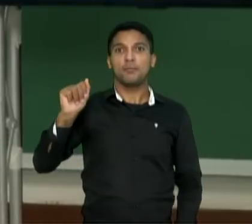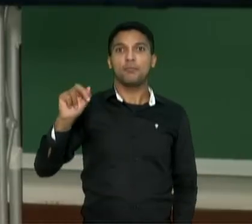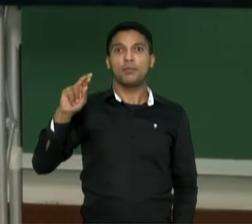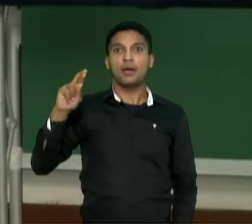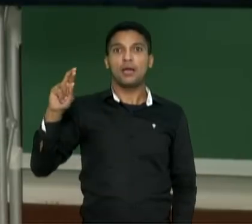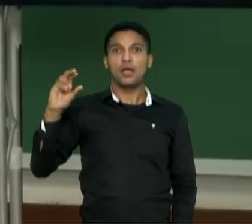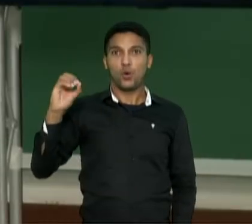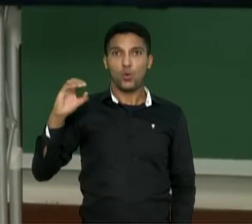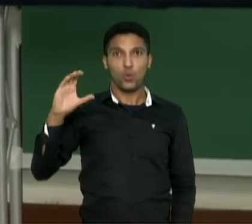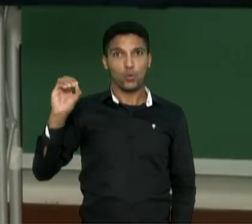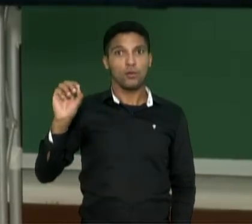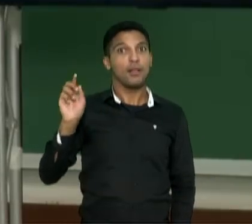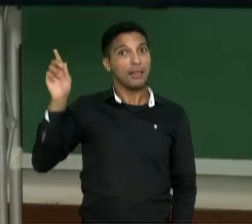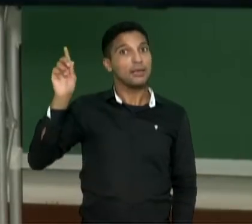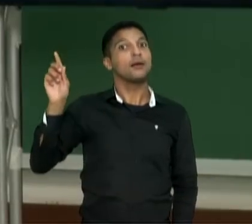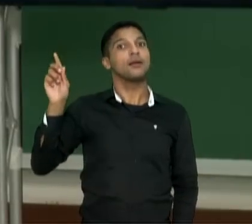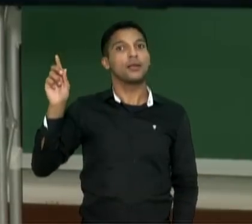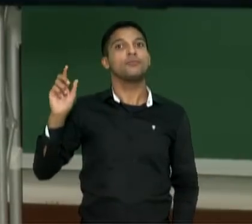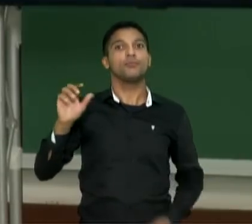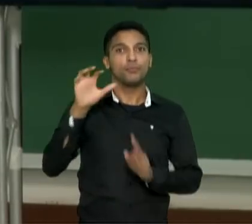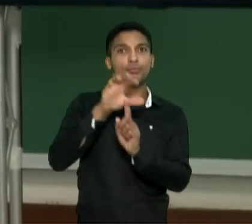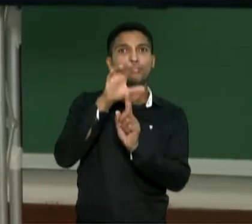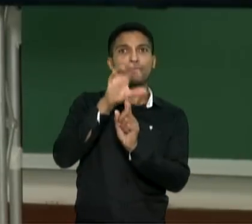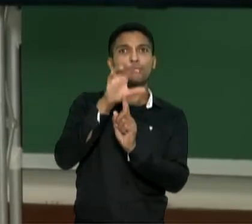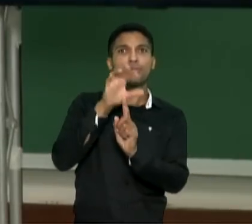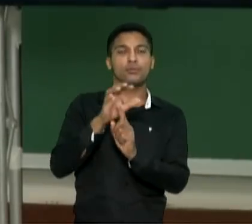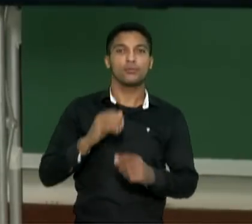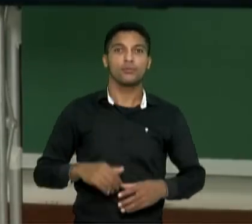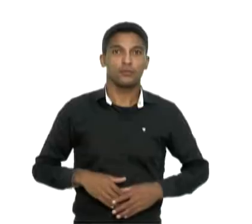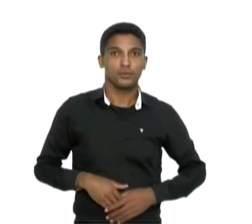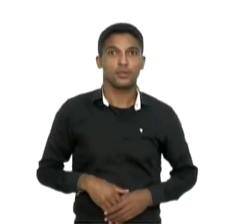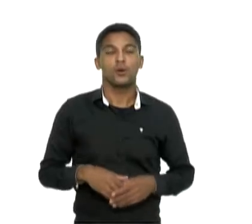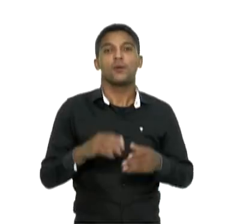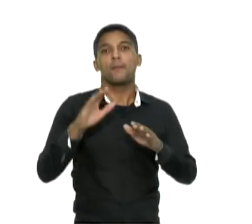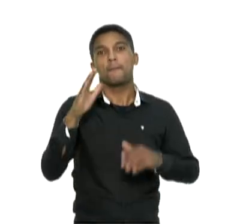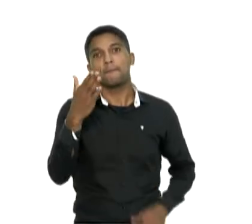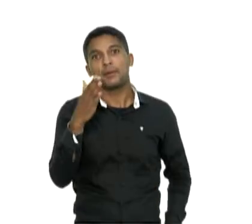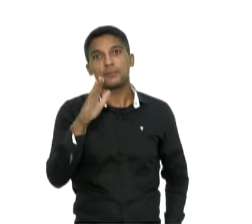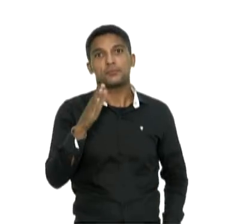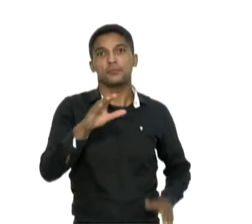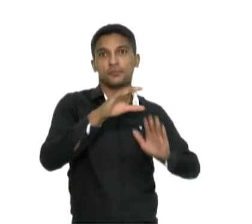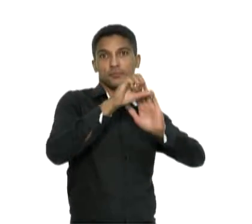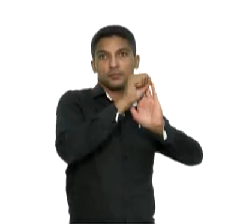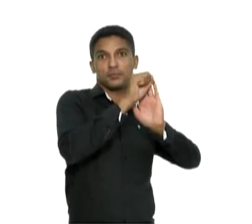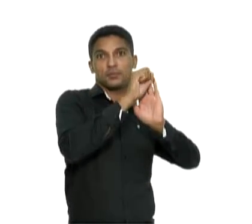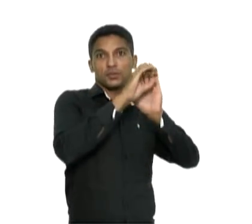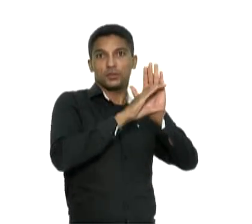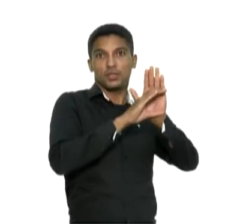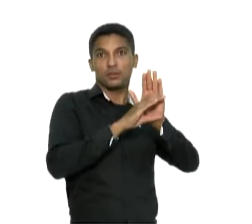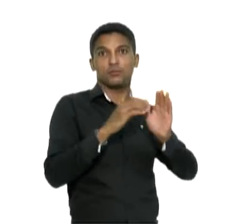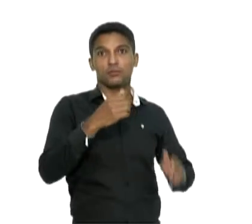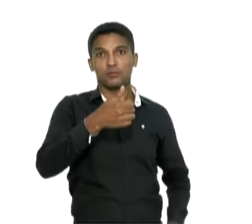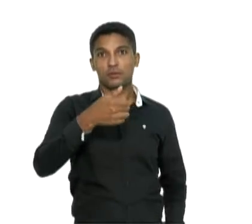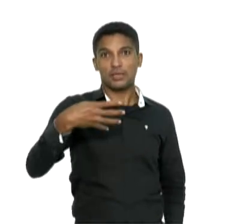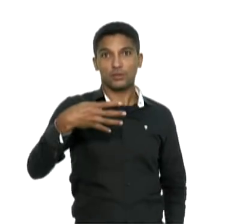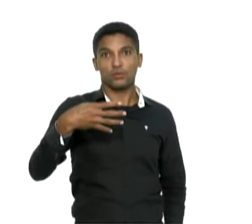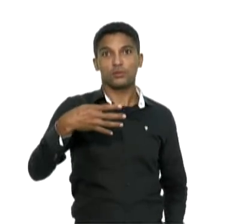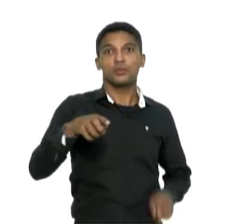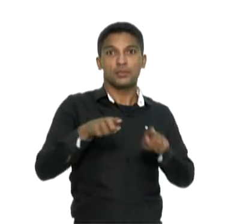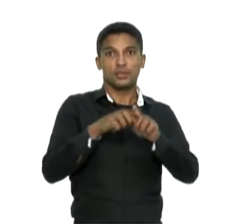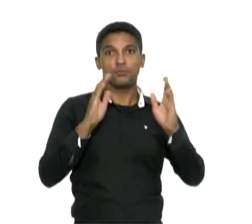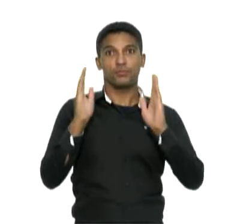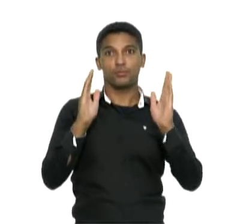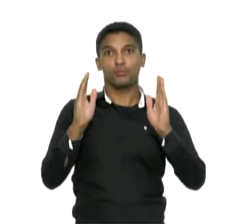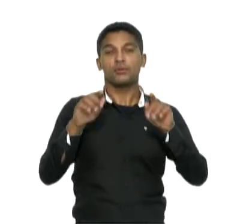está estudando a Europa. Então, mais ou menos no século XIV ao XVI, né? Essa grande influência